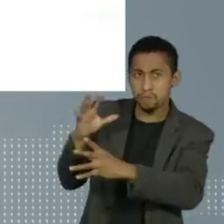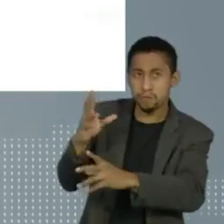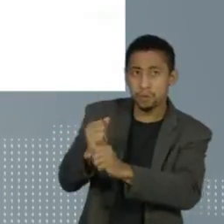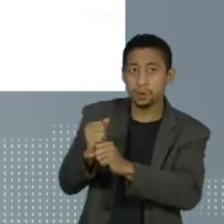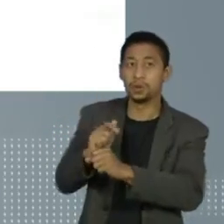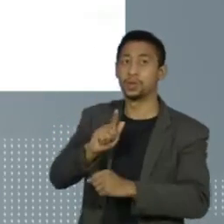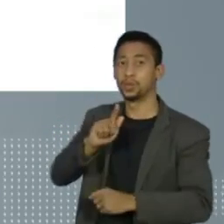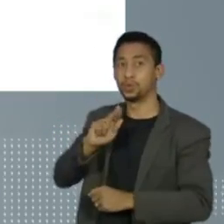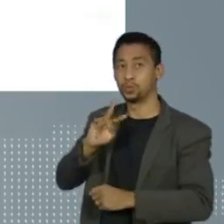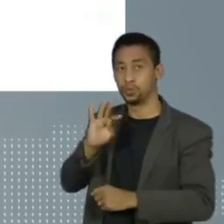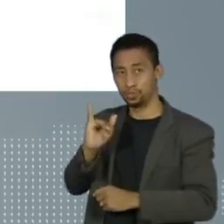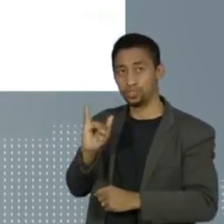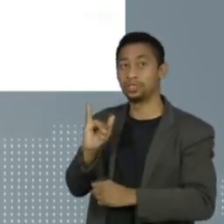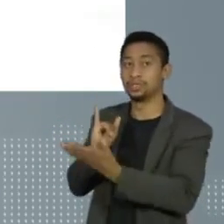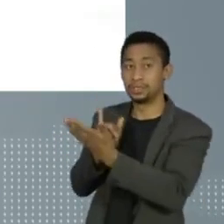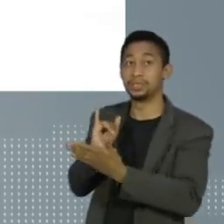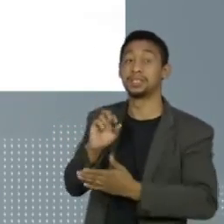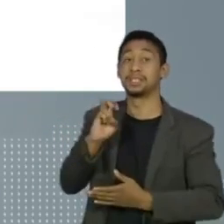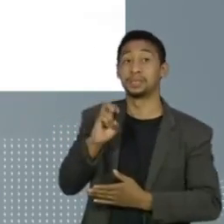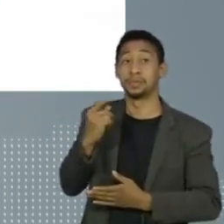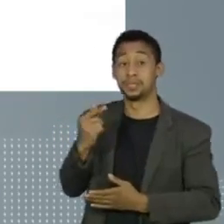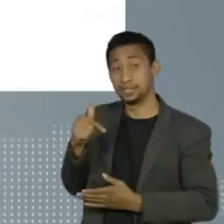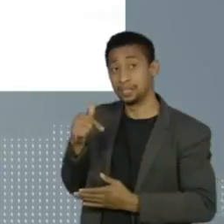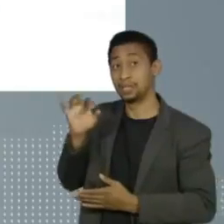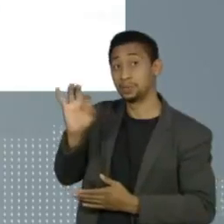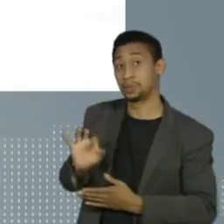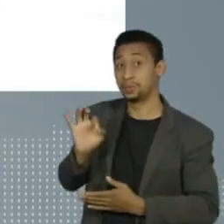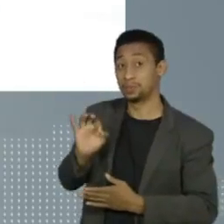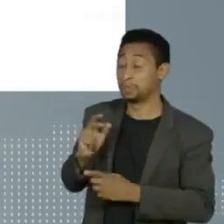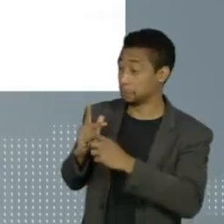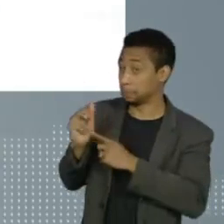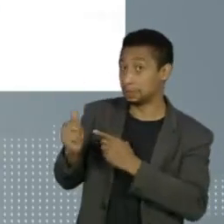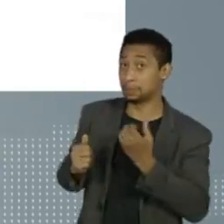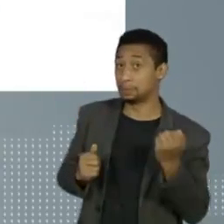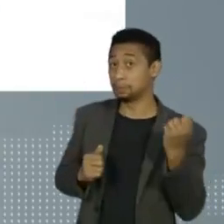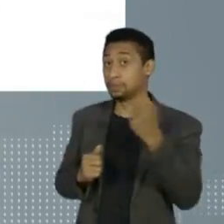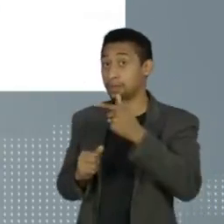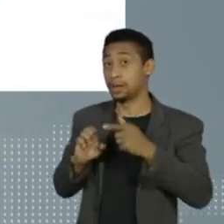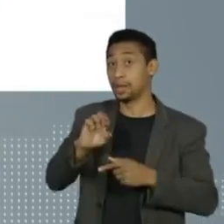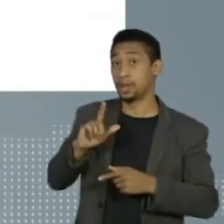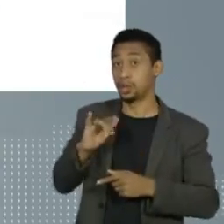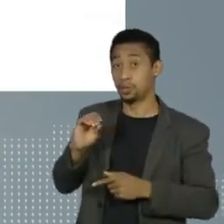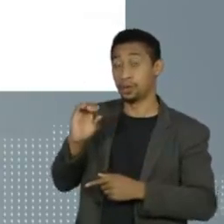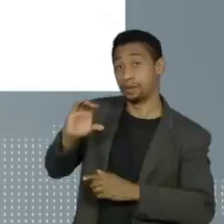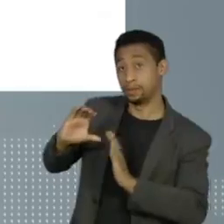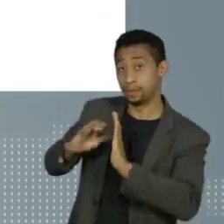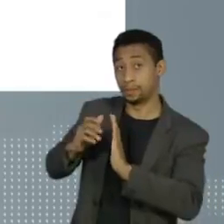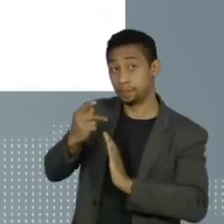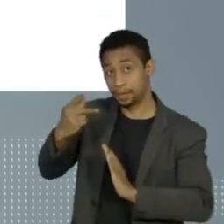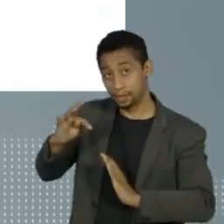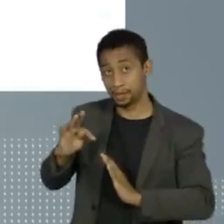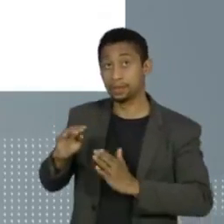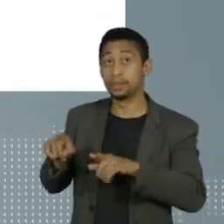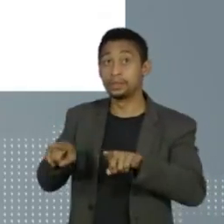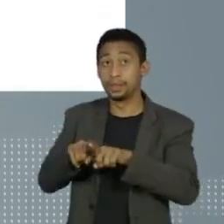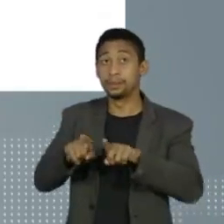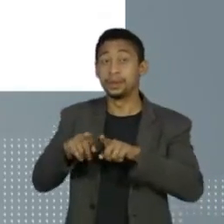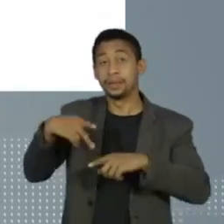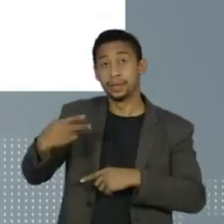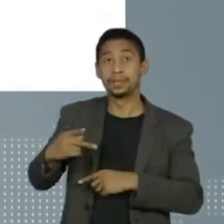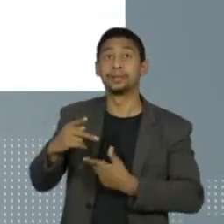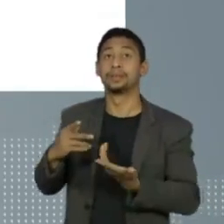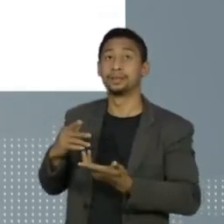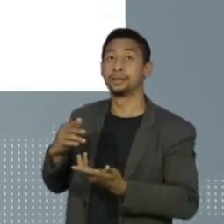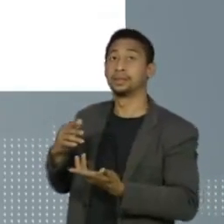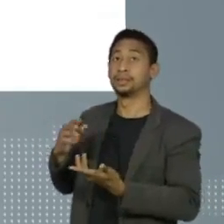do PSD conhecido como Gut foi reeleito com a vitória sobre Eloi Pietá do PT também na grande São Paulo José